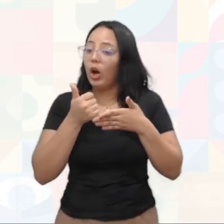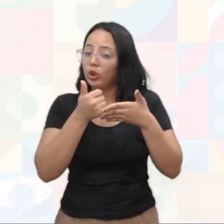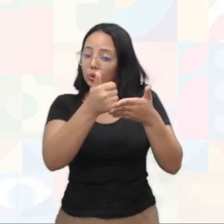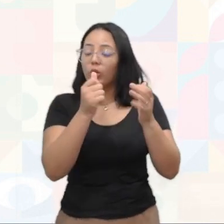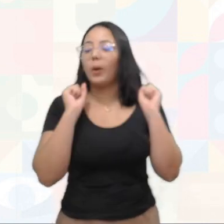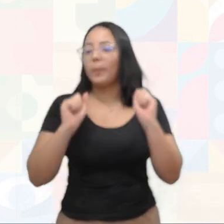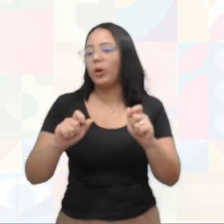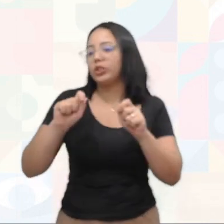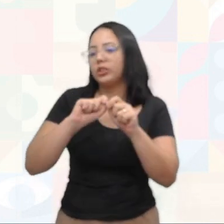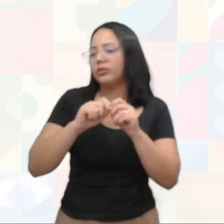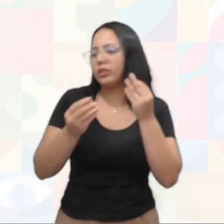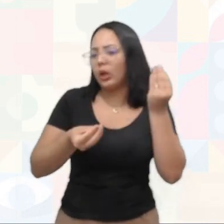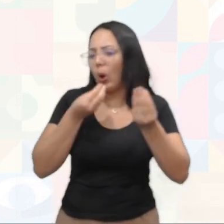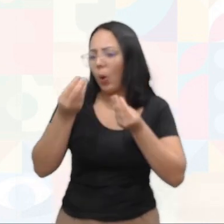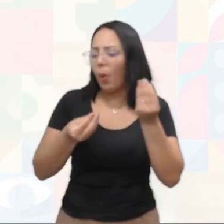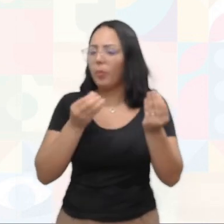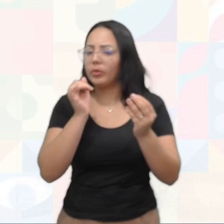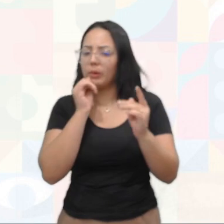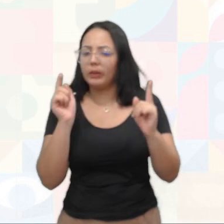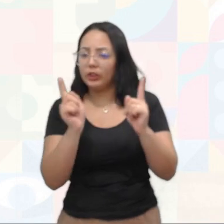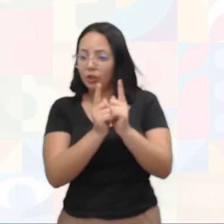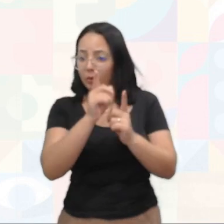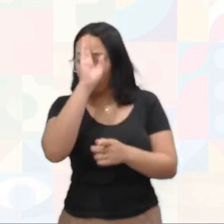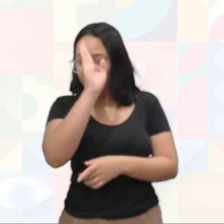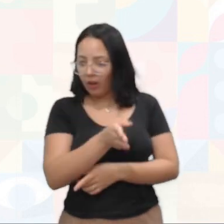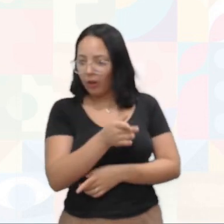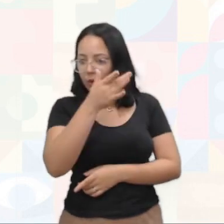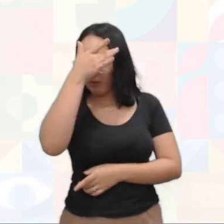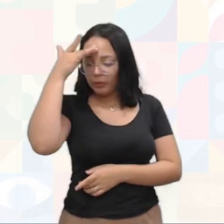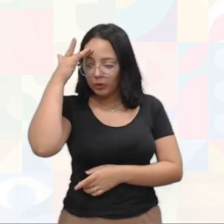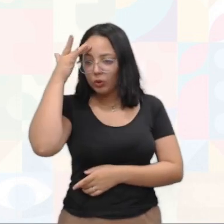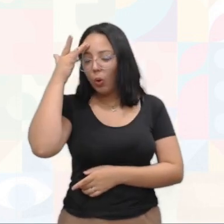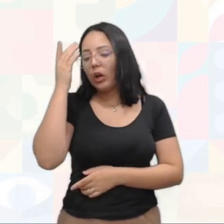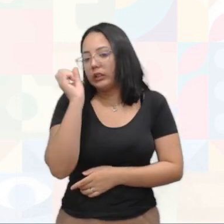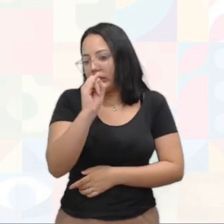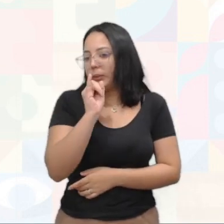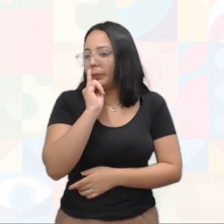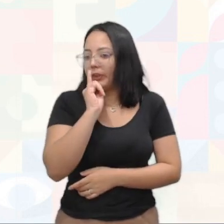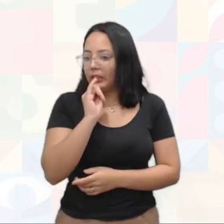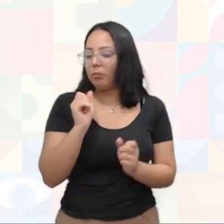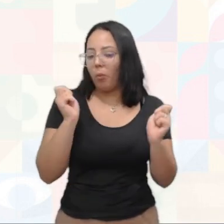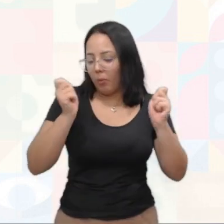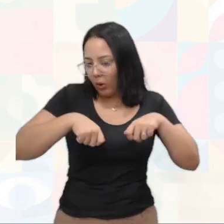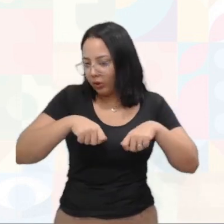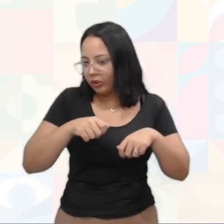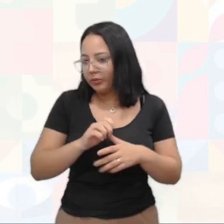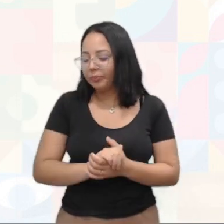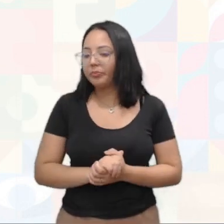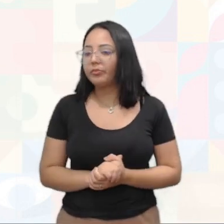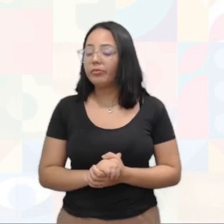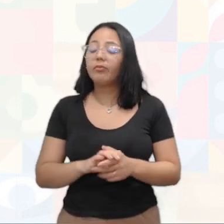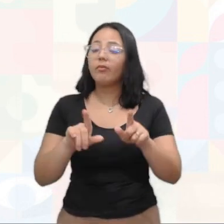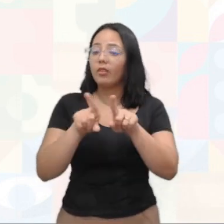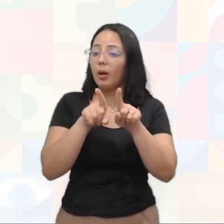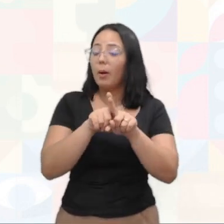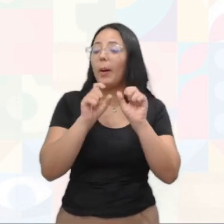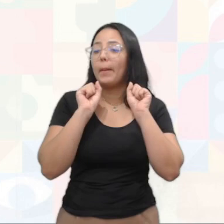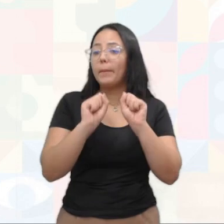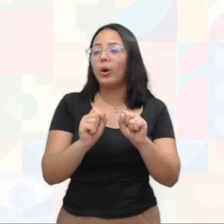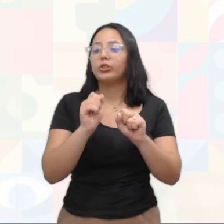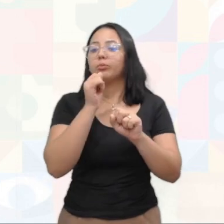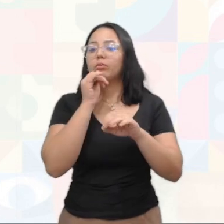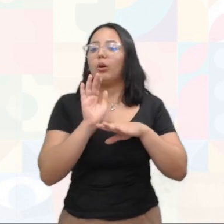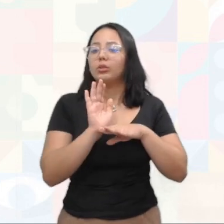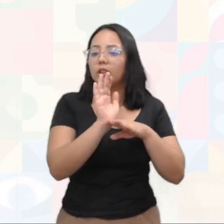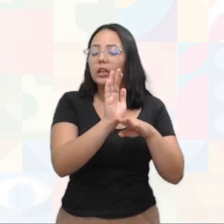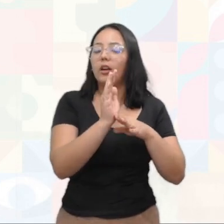ser feita como? No atendimento direto à vítima, caso ele seja capaz. Pode ser também auxiliando